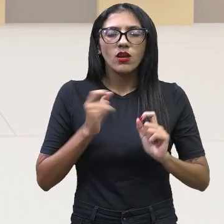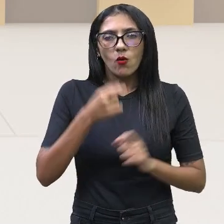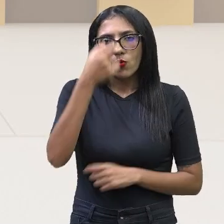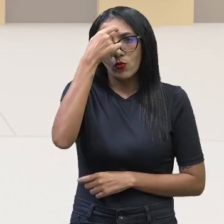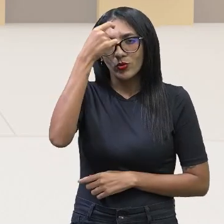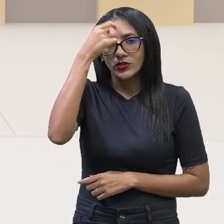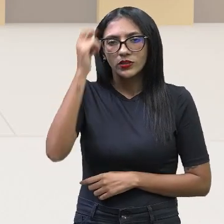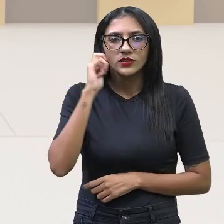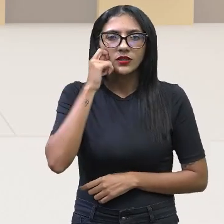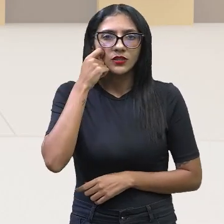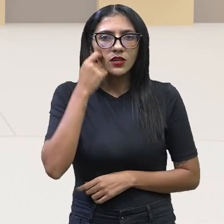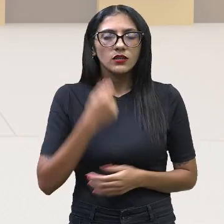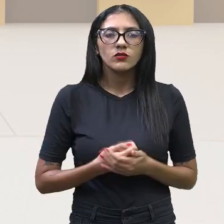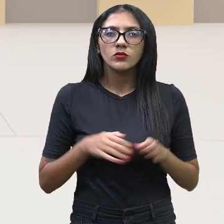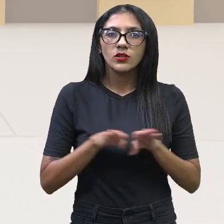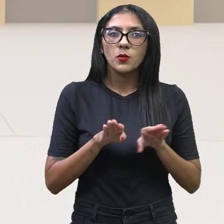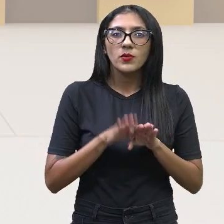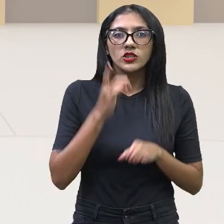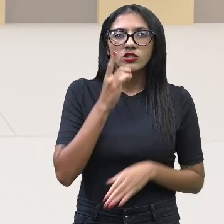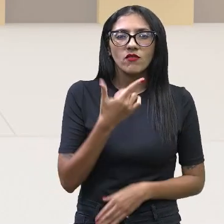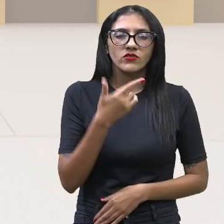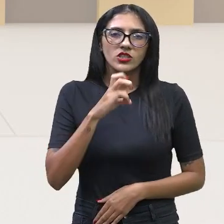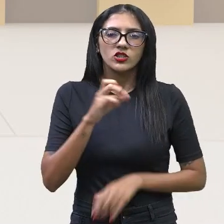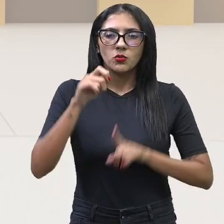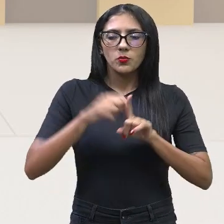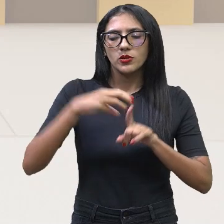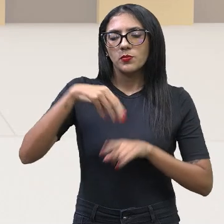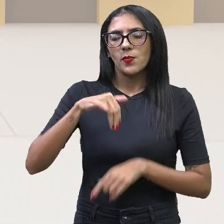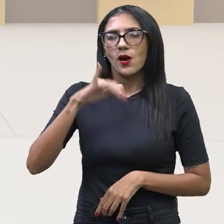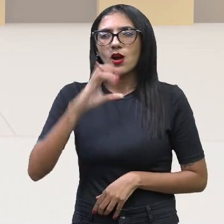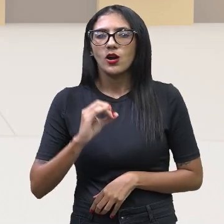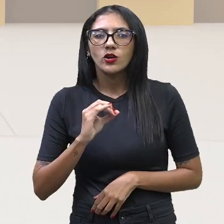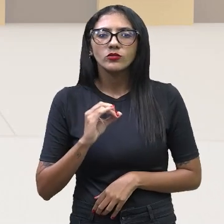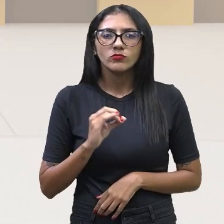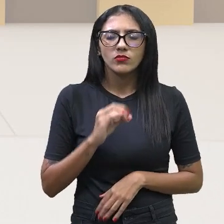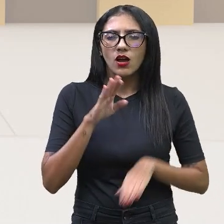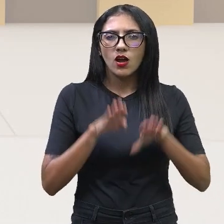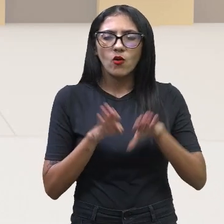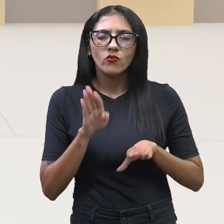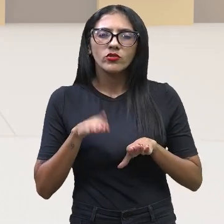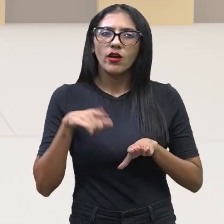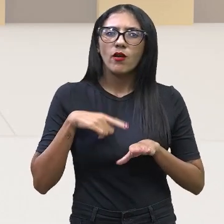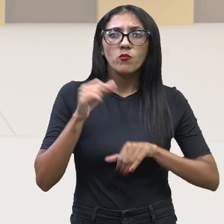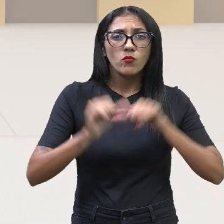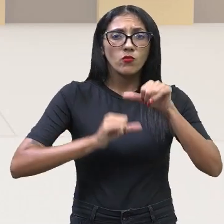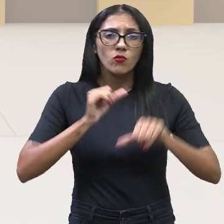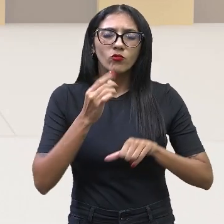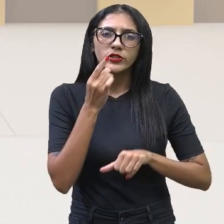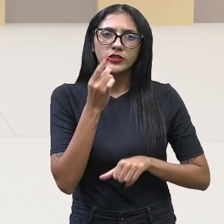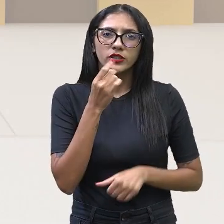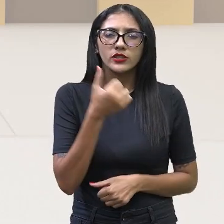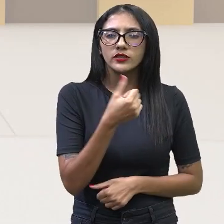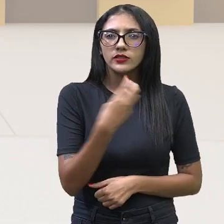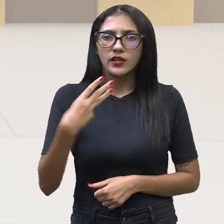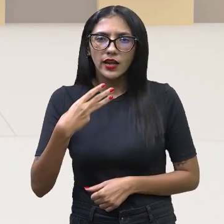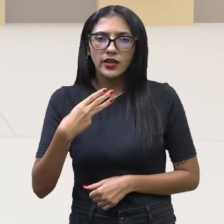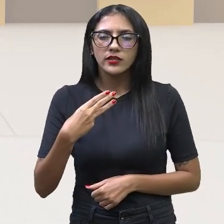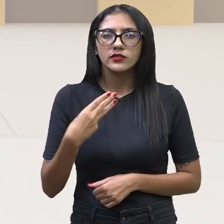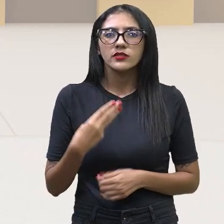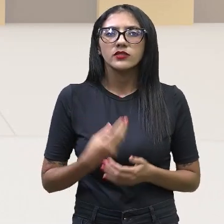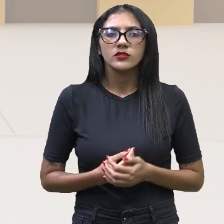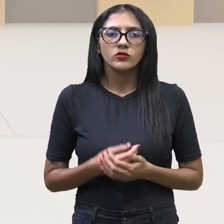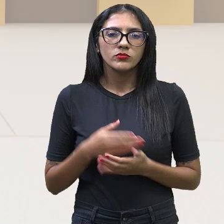25 de maio, Dia da África, por exemplo, né? Muitos levam para o 13 de maio a libertação, a independência,